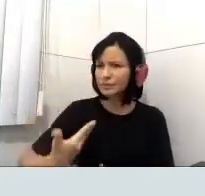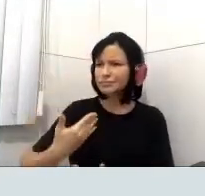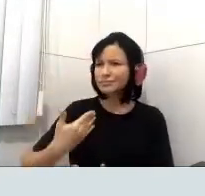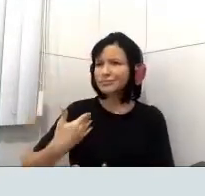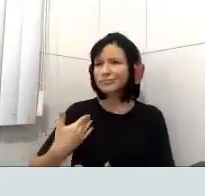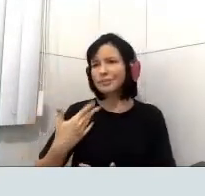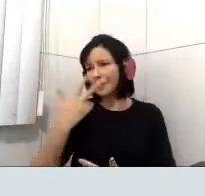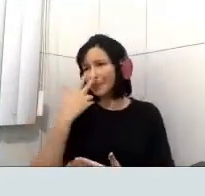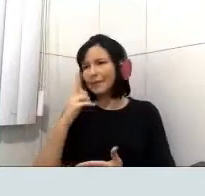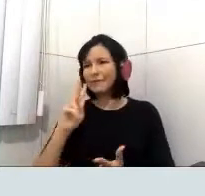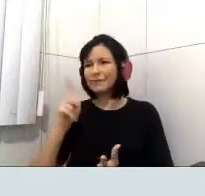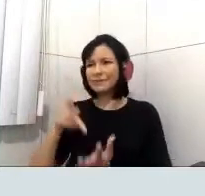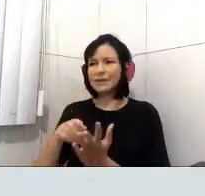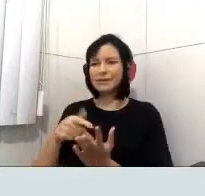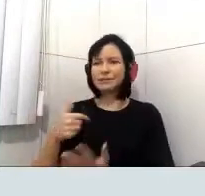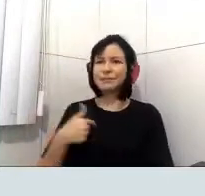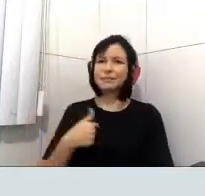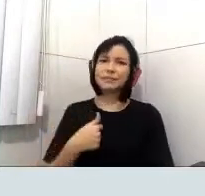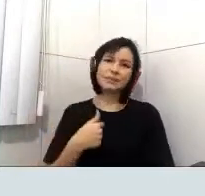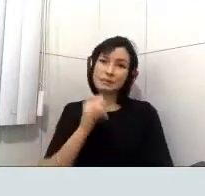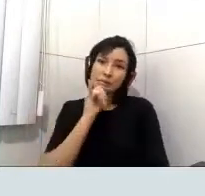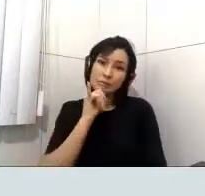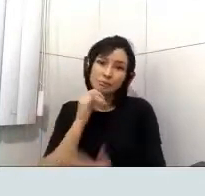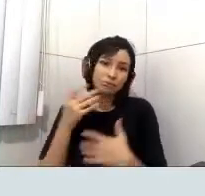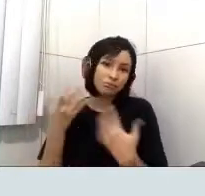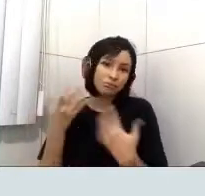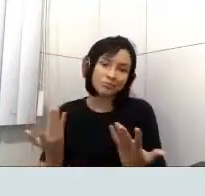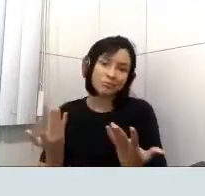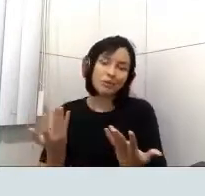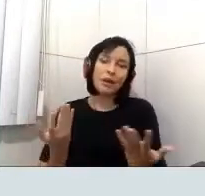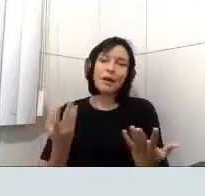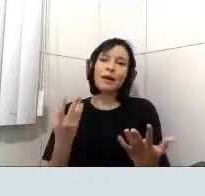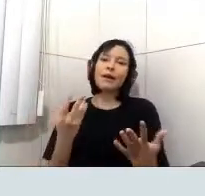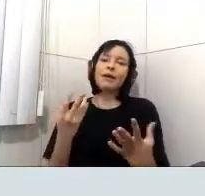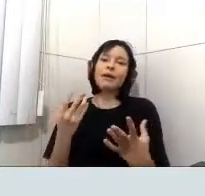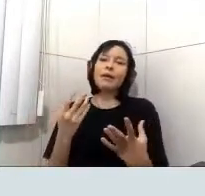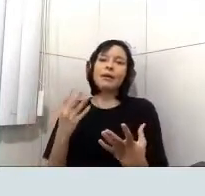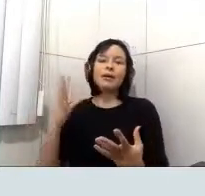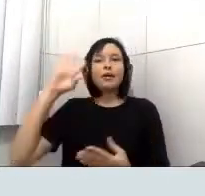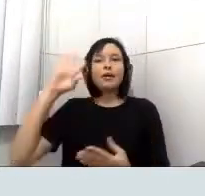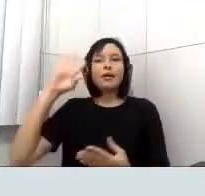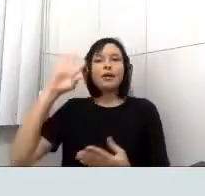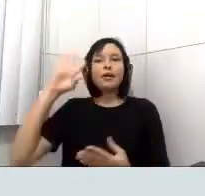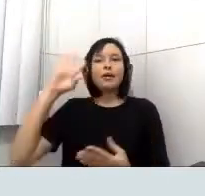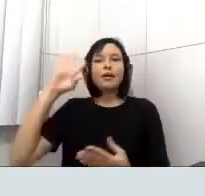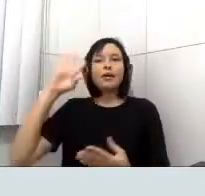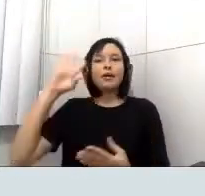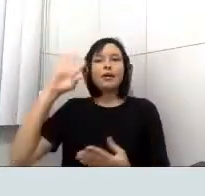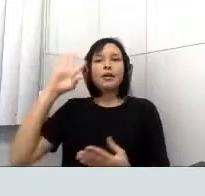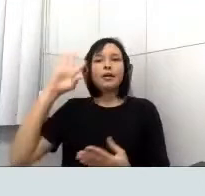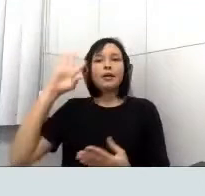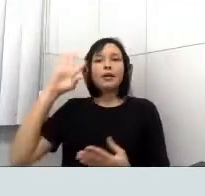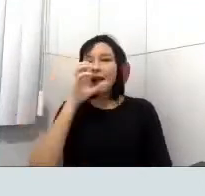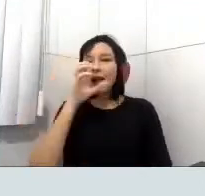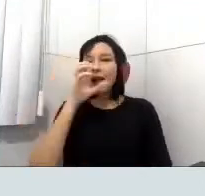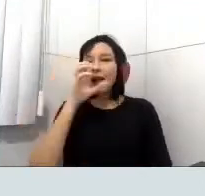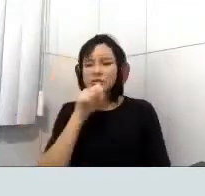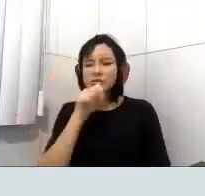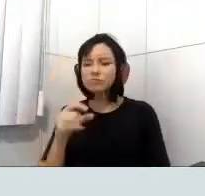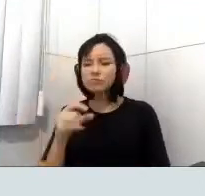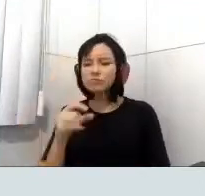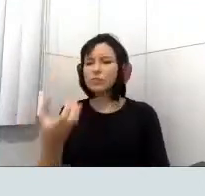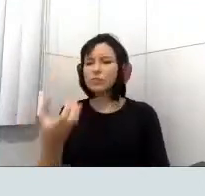ser verdadeira para você. Então você passa a dizer que a laranja ela é realmente na